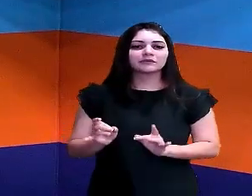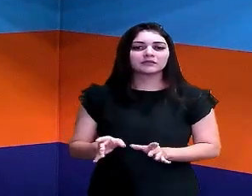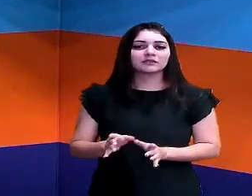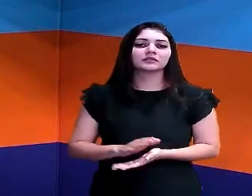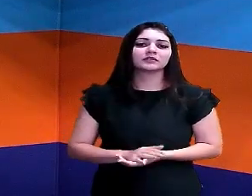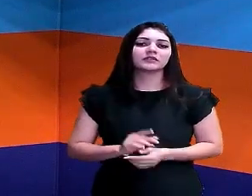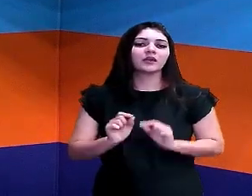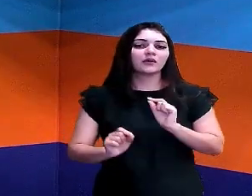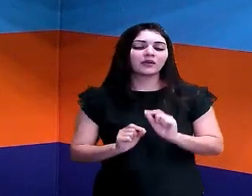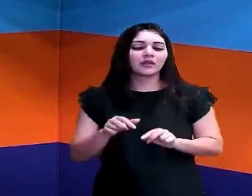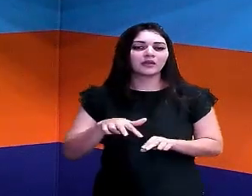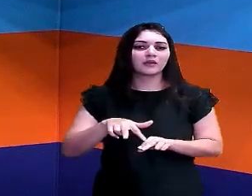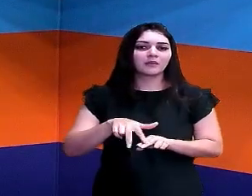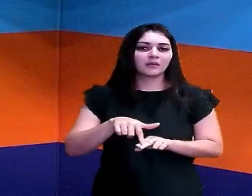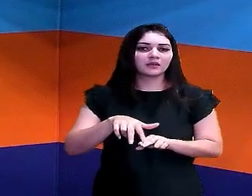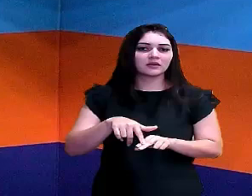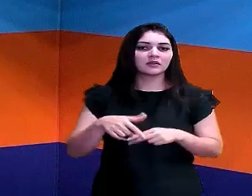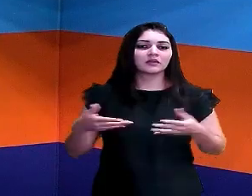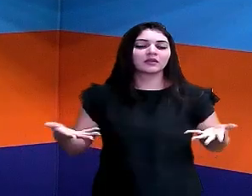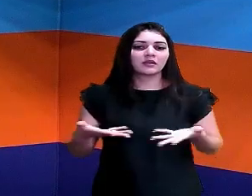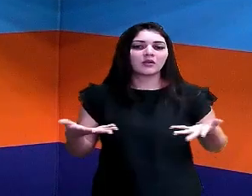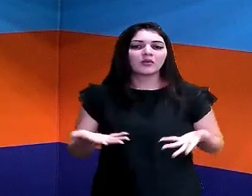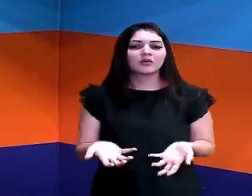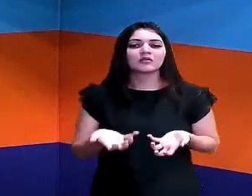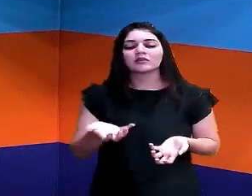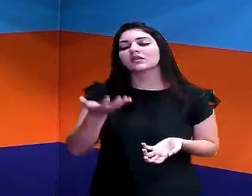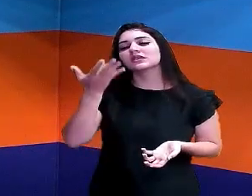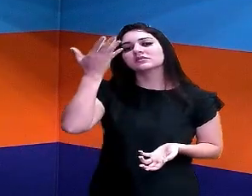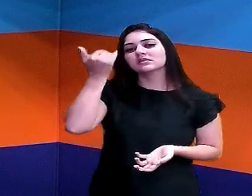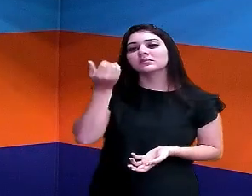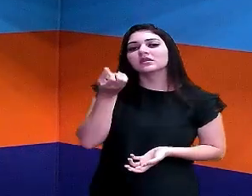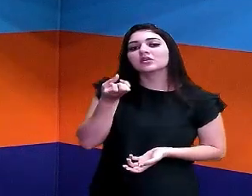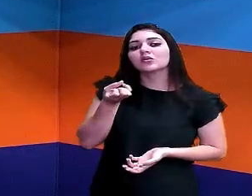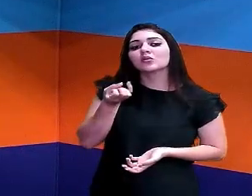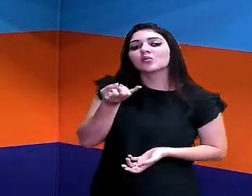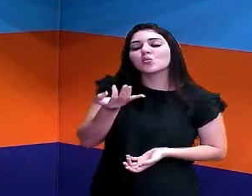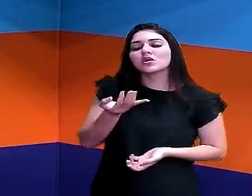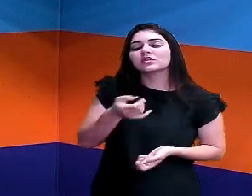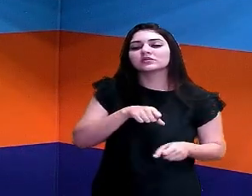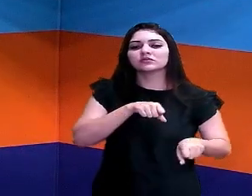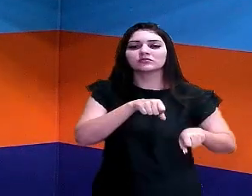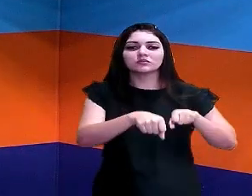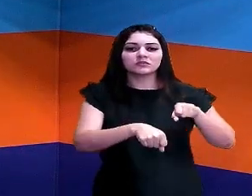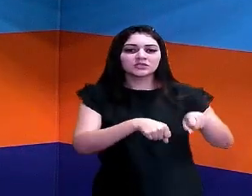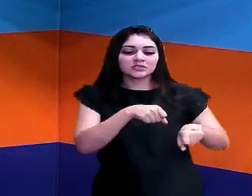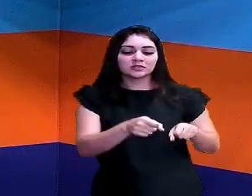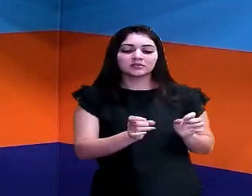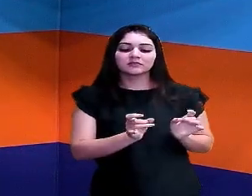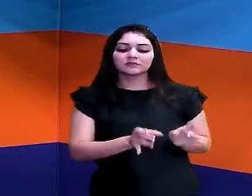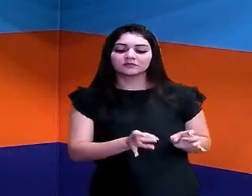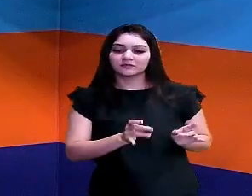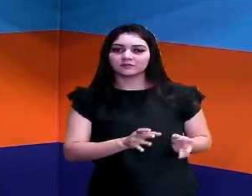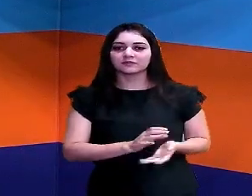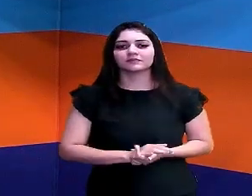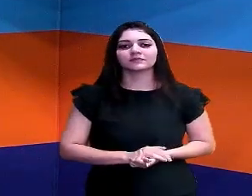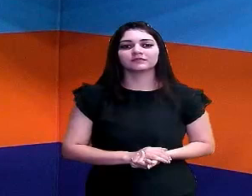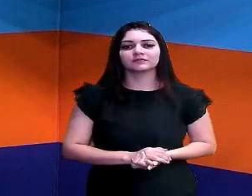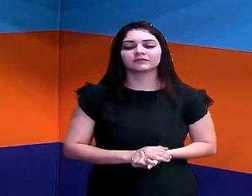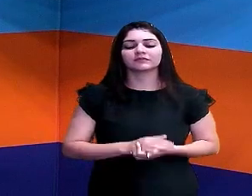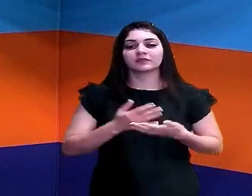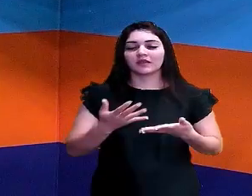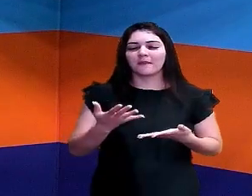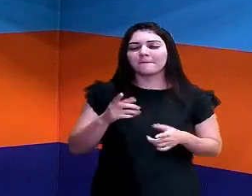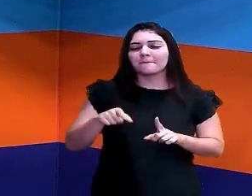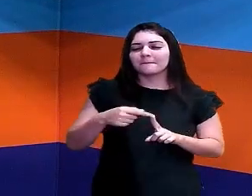Foi o patinete. Agora, eu quero saber quantas bicicletas foram vendidas. Aí é